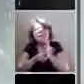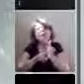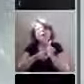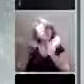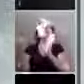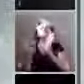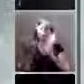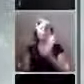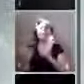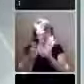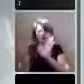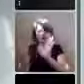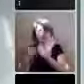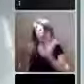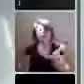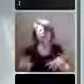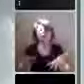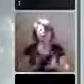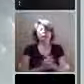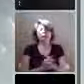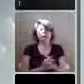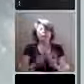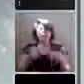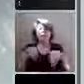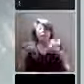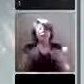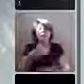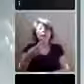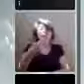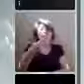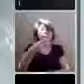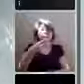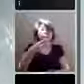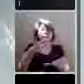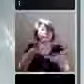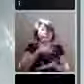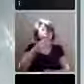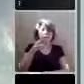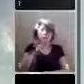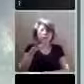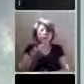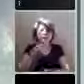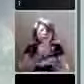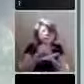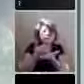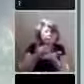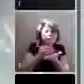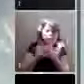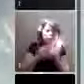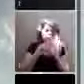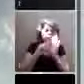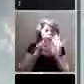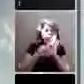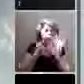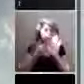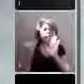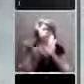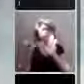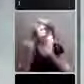Sensato. Né? Aí, na página 33, já quando se fala do início, você cuida, porque em